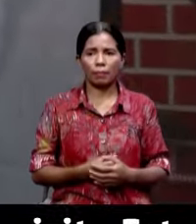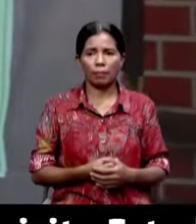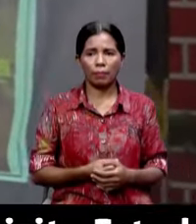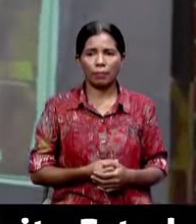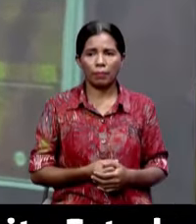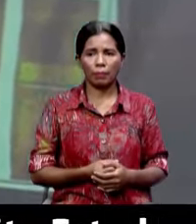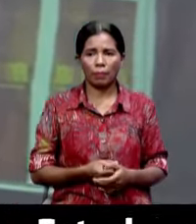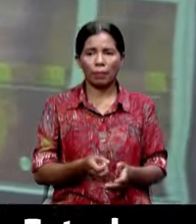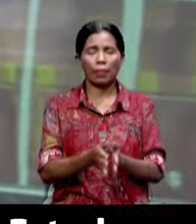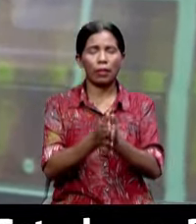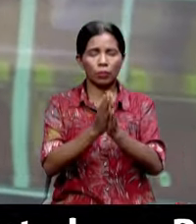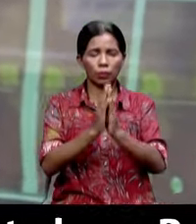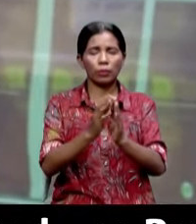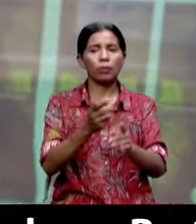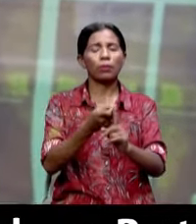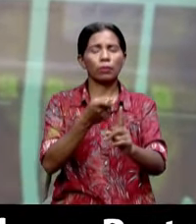E os Sebada,